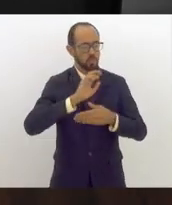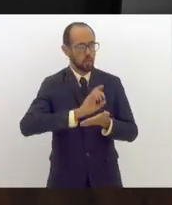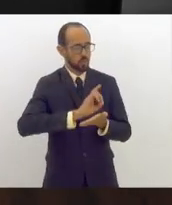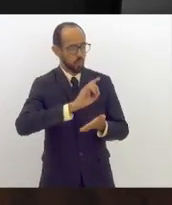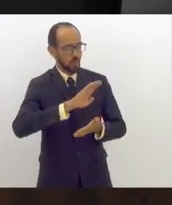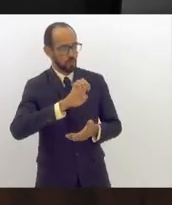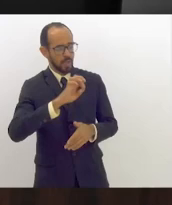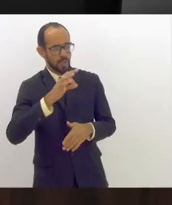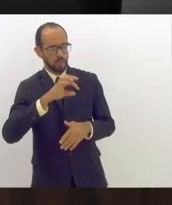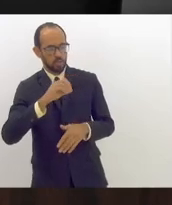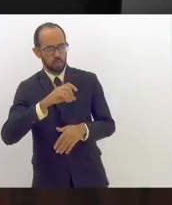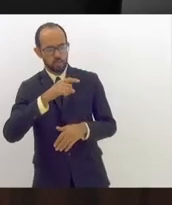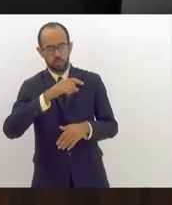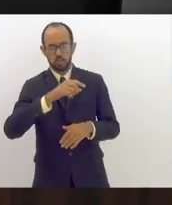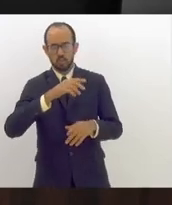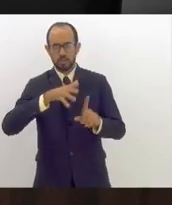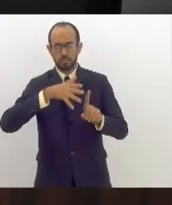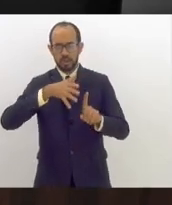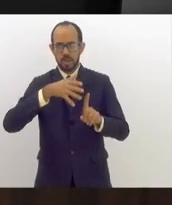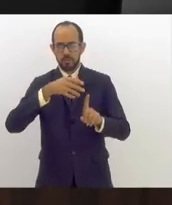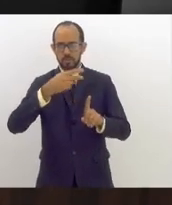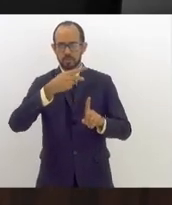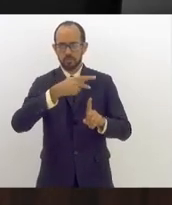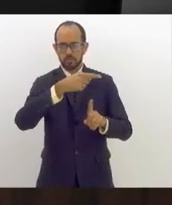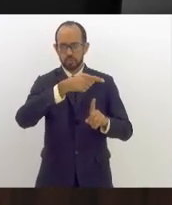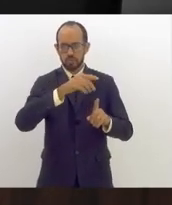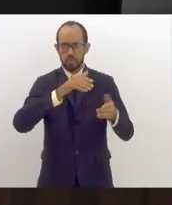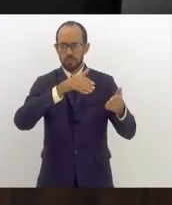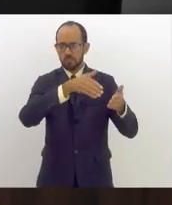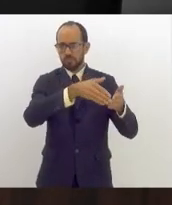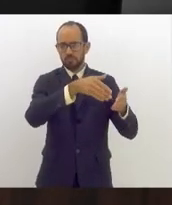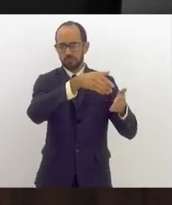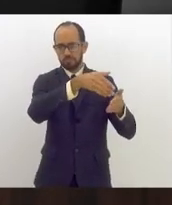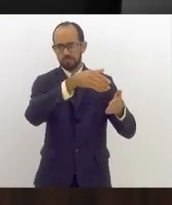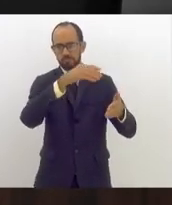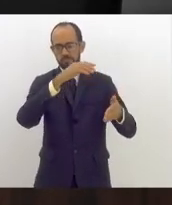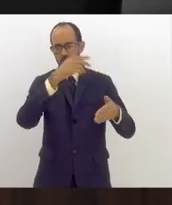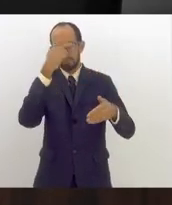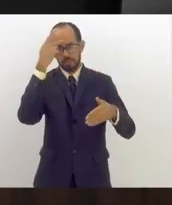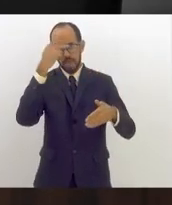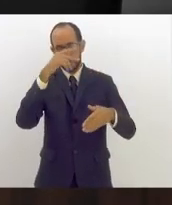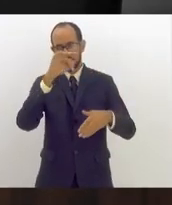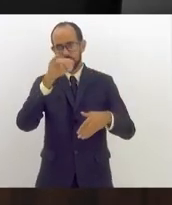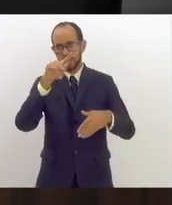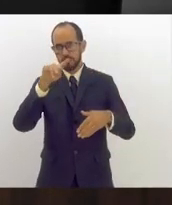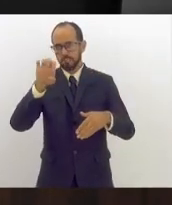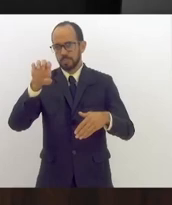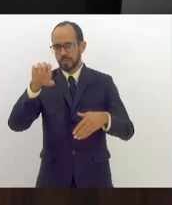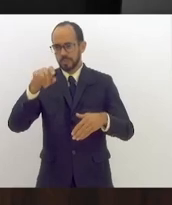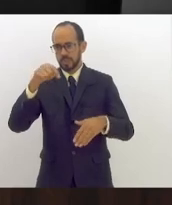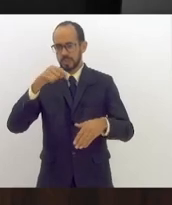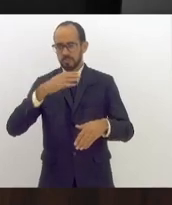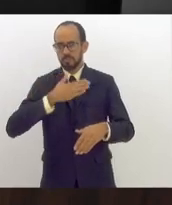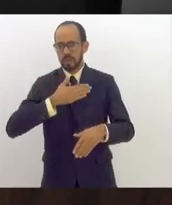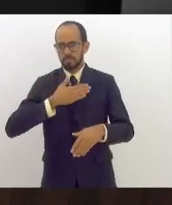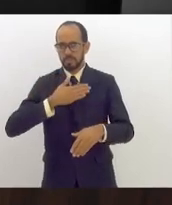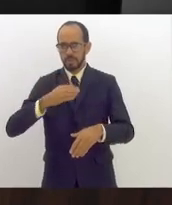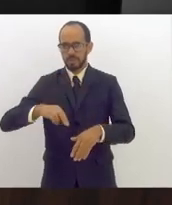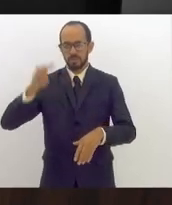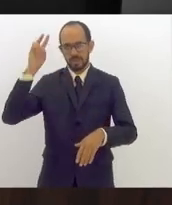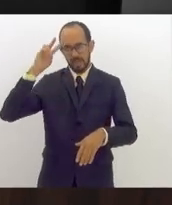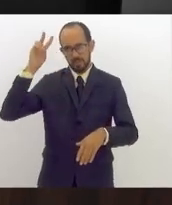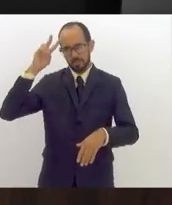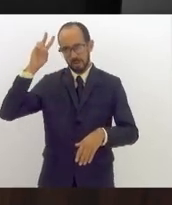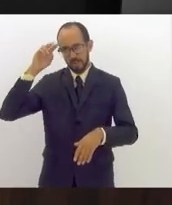nas palavras que o senhor dirigiu ao Felipe me veio aqui memória de